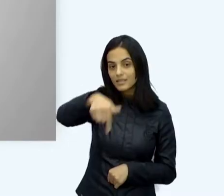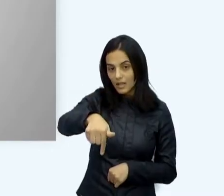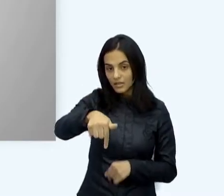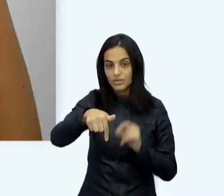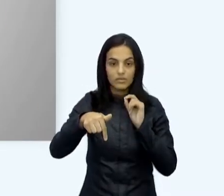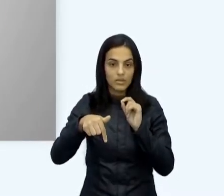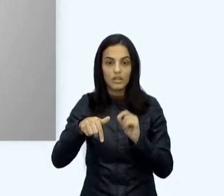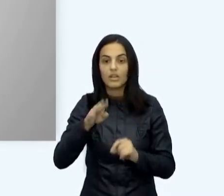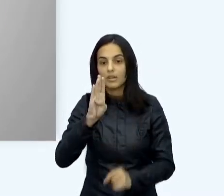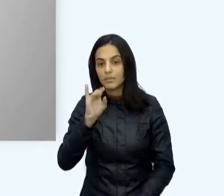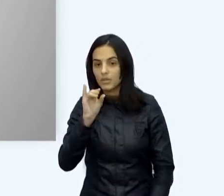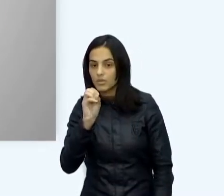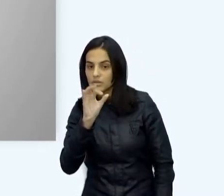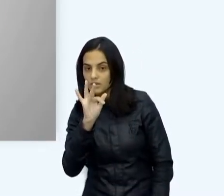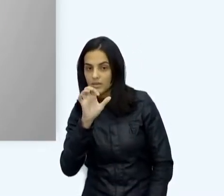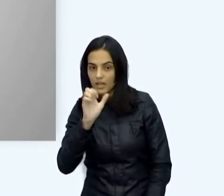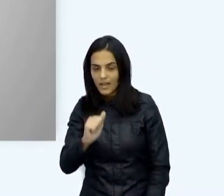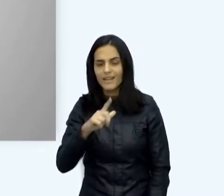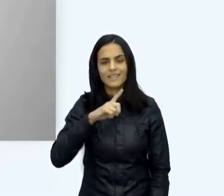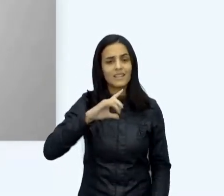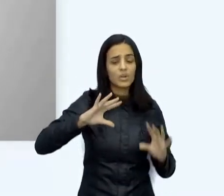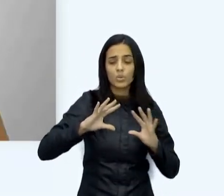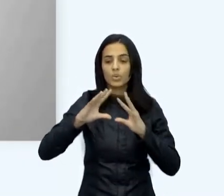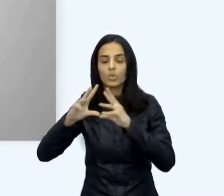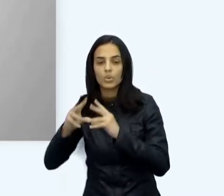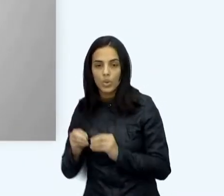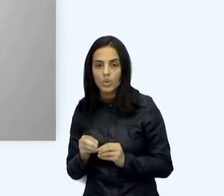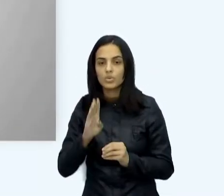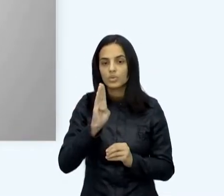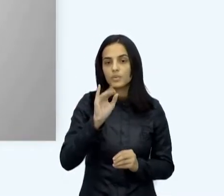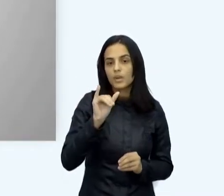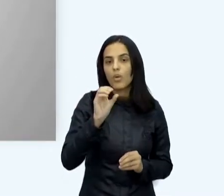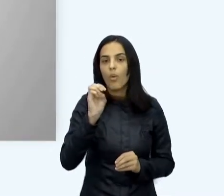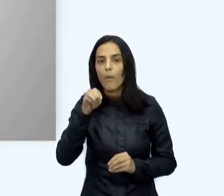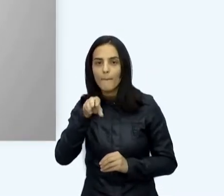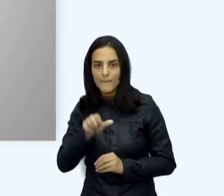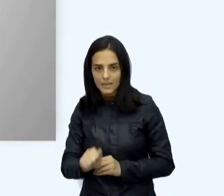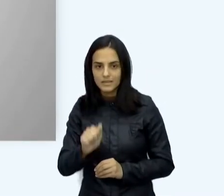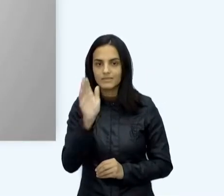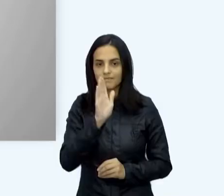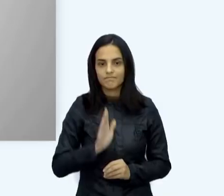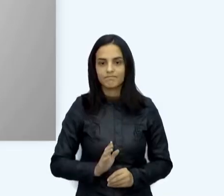reservas da biosfera, que abrangem todos os biomas nacionais.